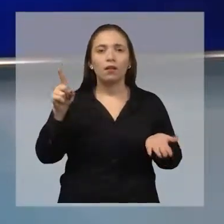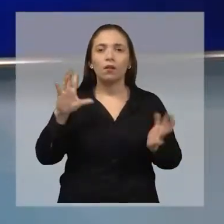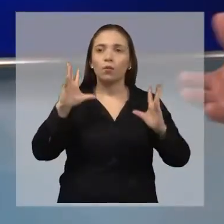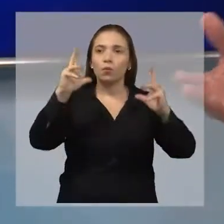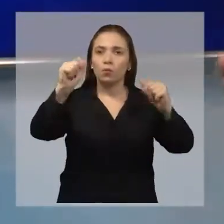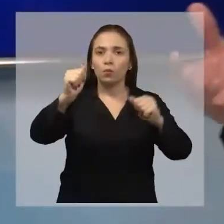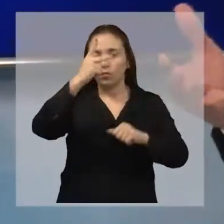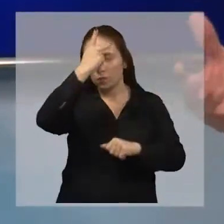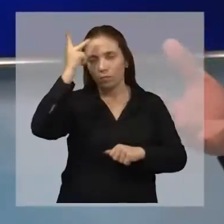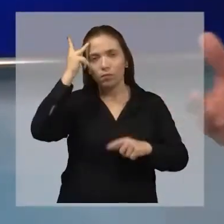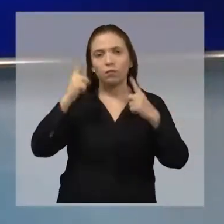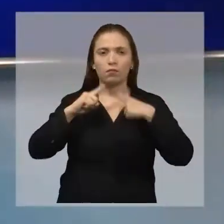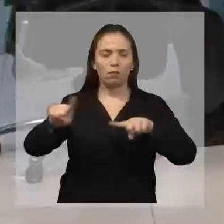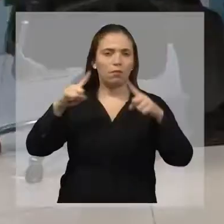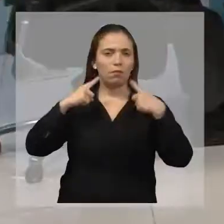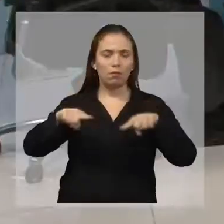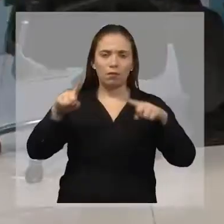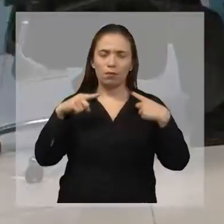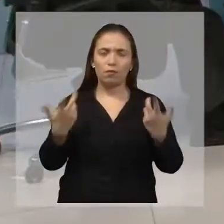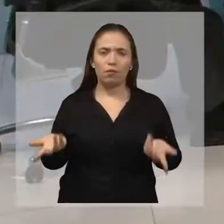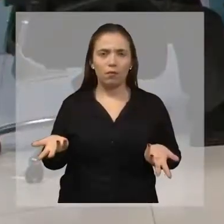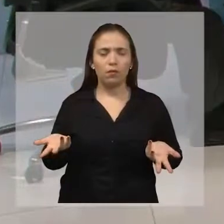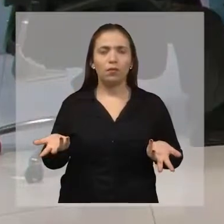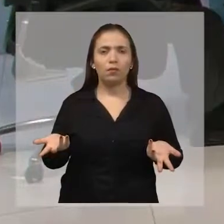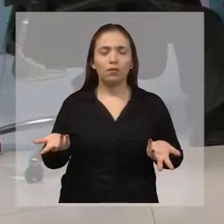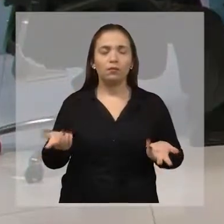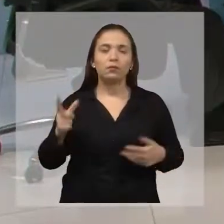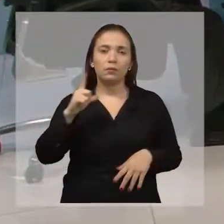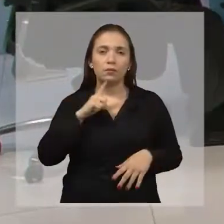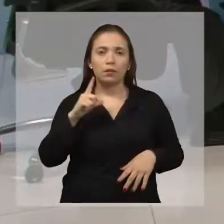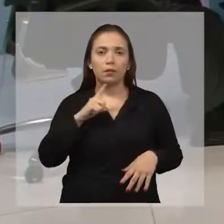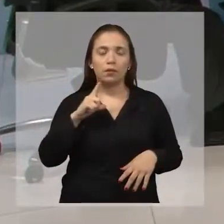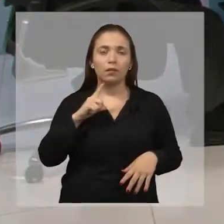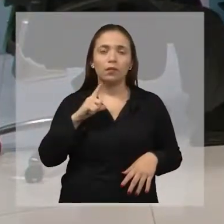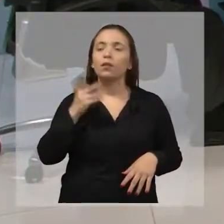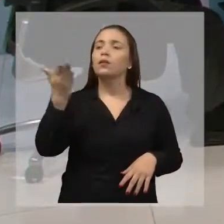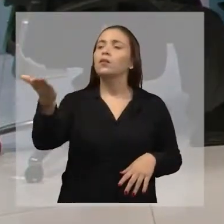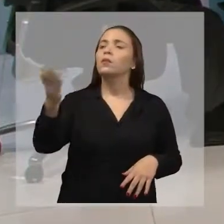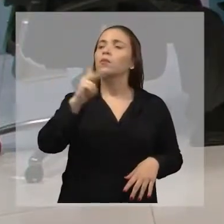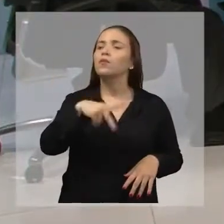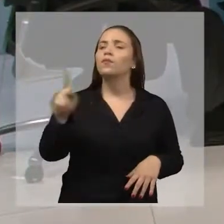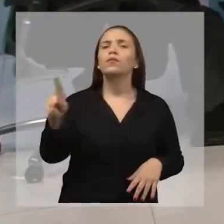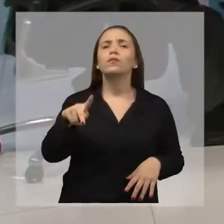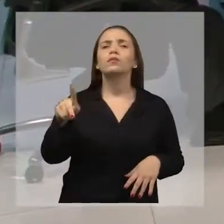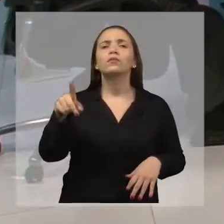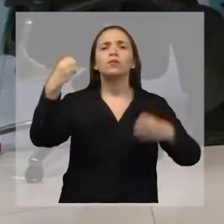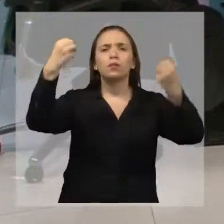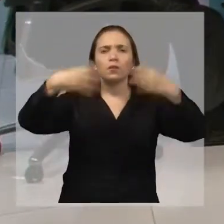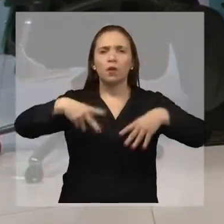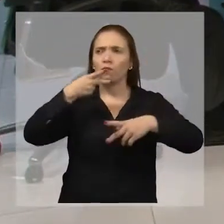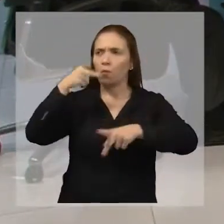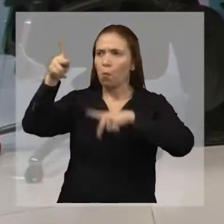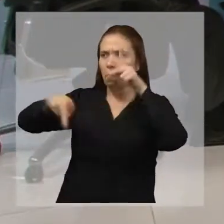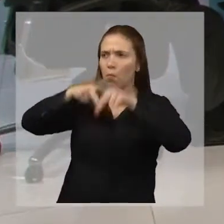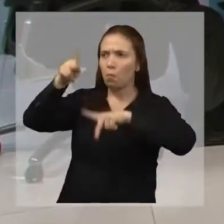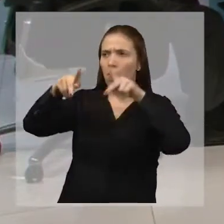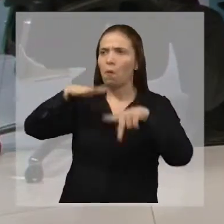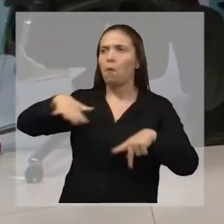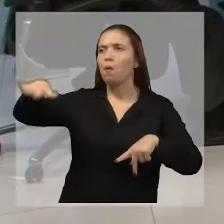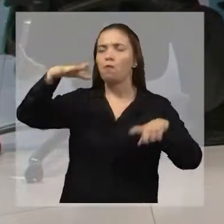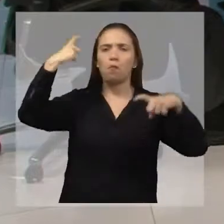vai passar. Porque a grande maioria da população não está interessada nisso. Pelo que eu converso aí